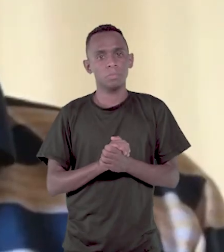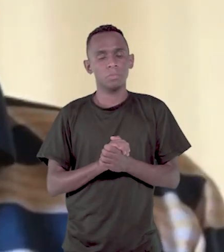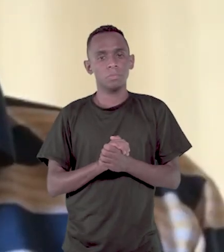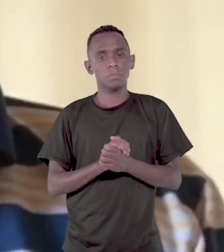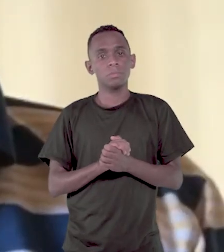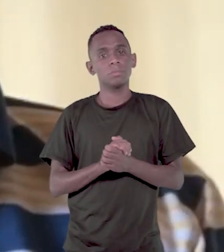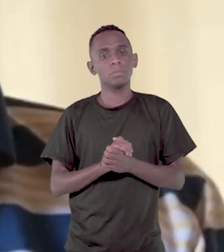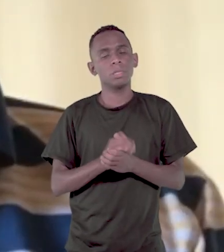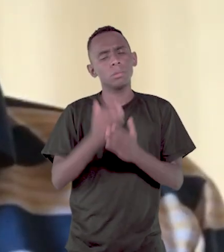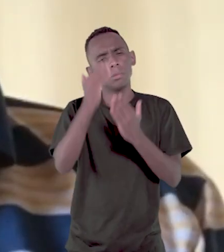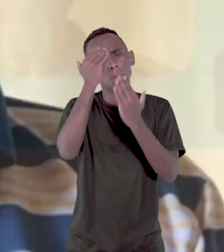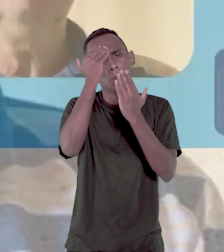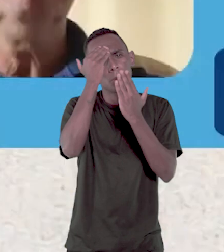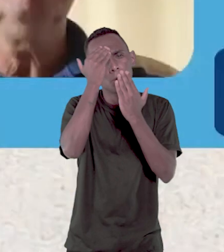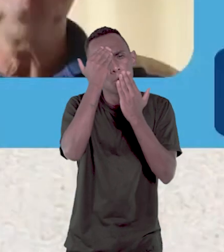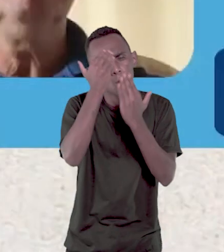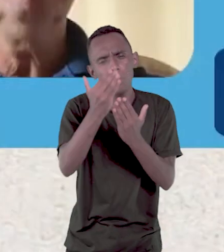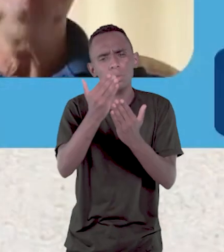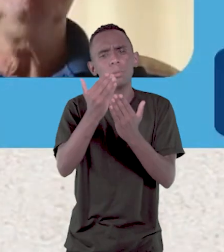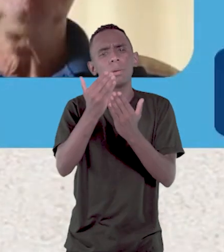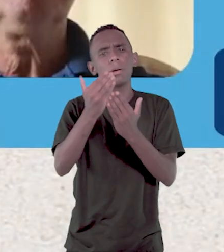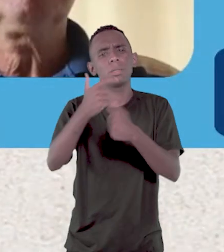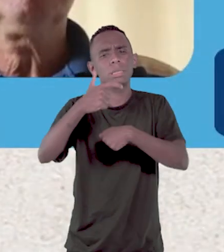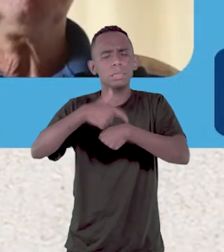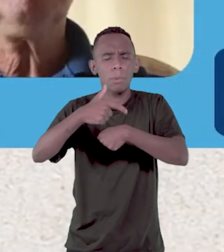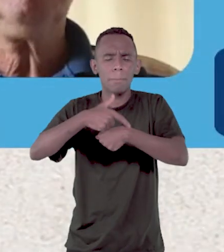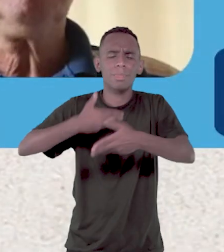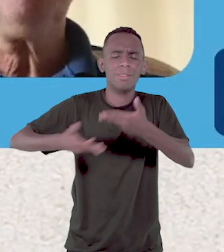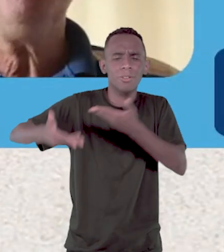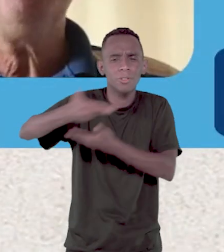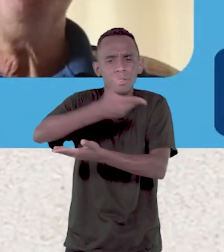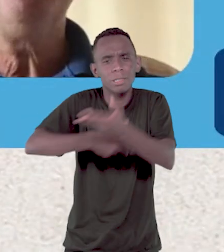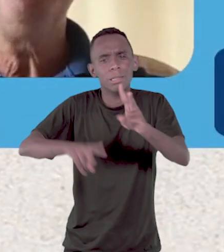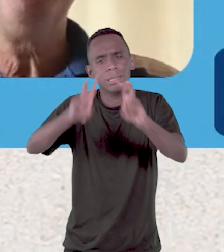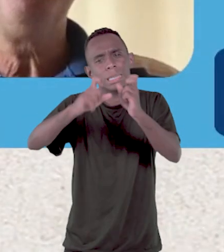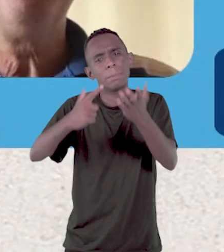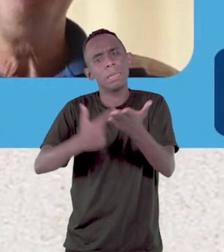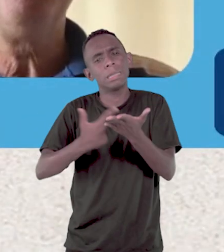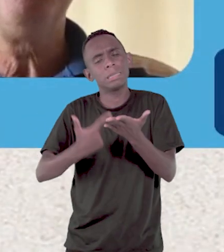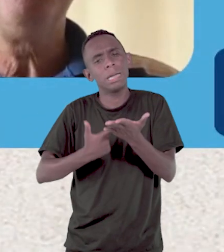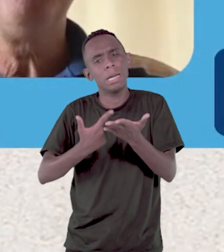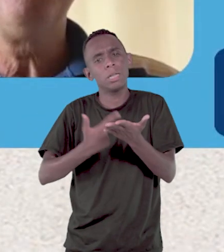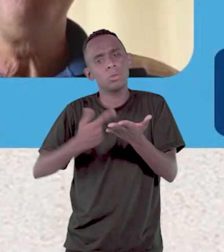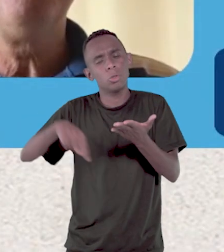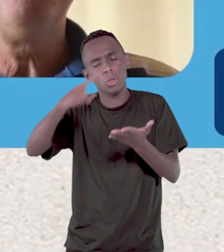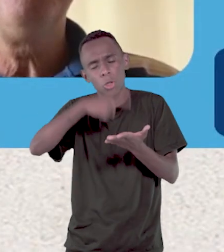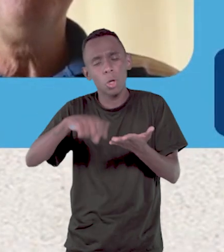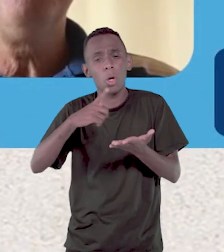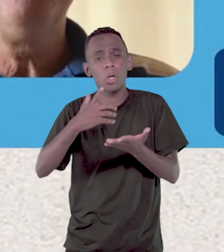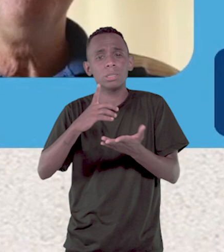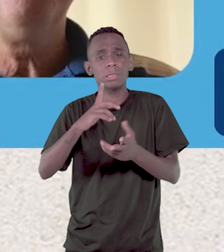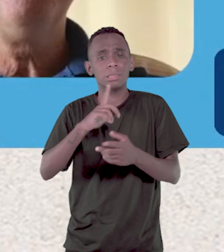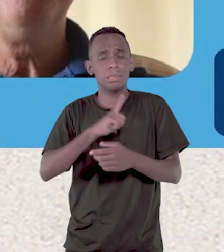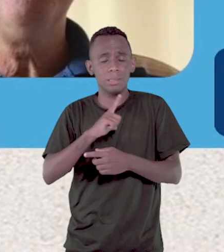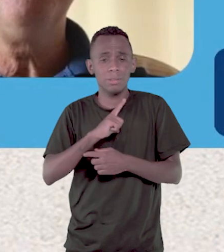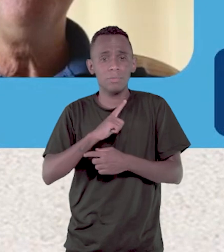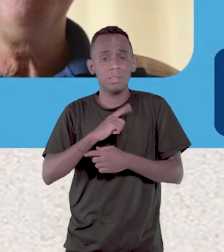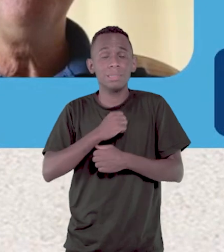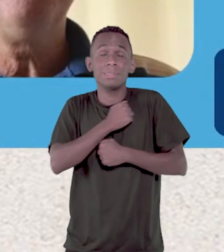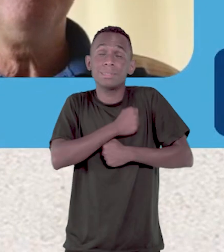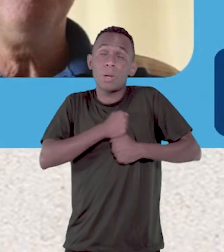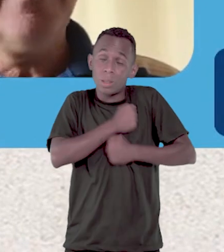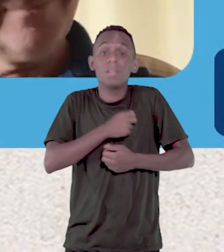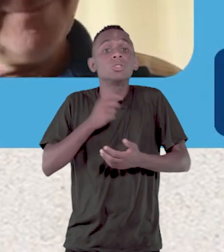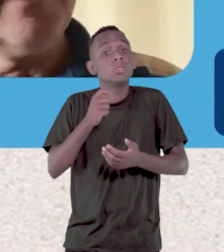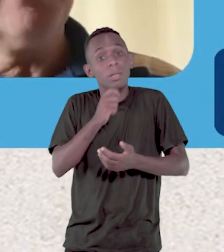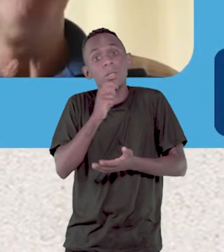Tá bom, meu querido Rufato. Muito obrigado por esse tempo dedicado à conversa, à literatura que a gente teve. Não deu para matar a saudade, não.